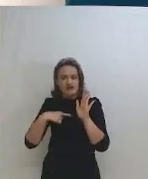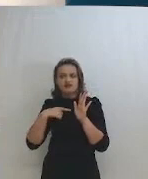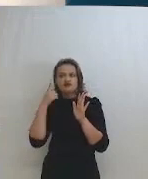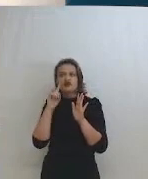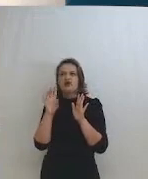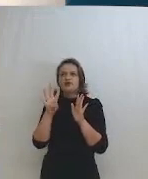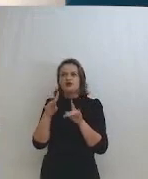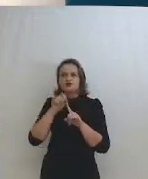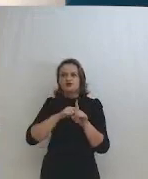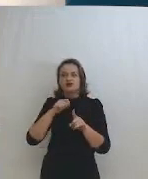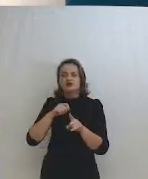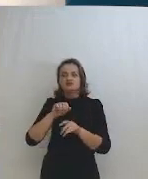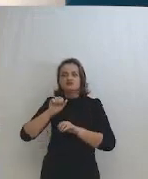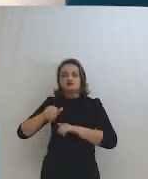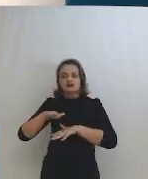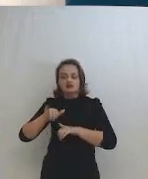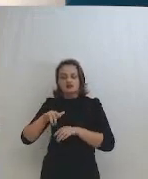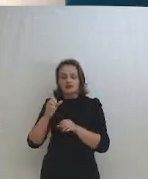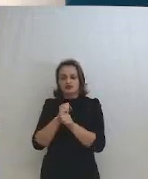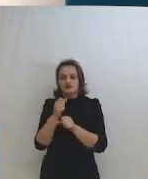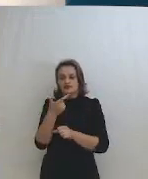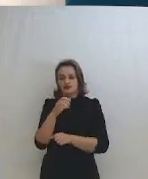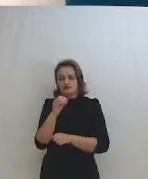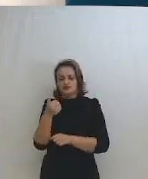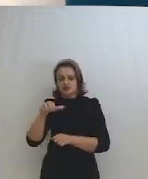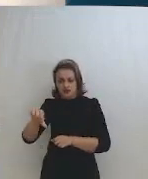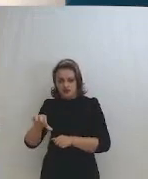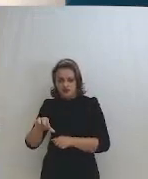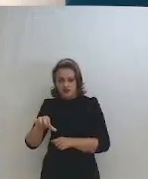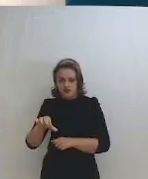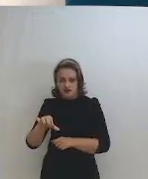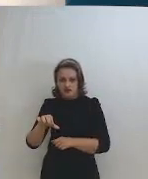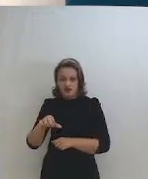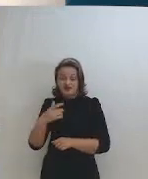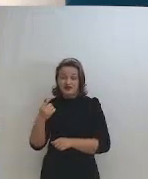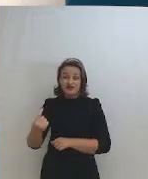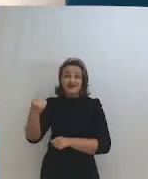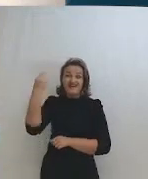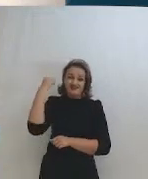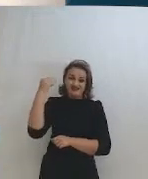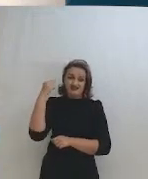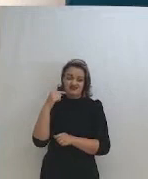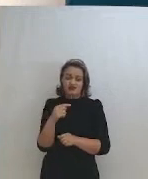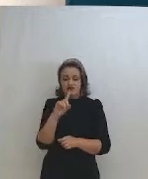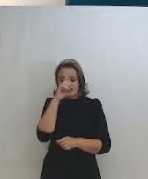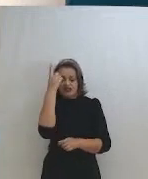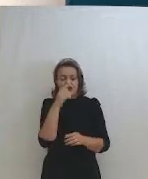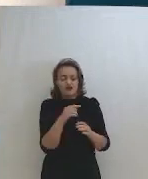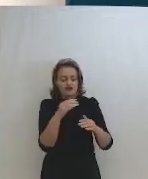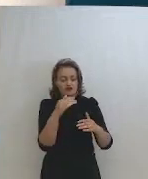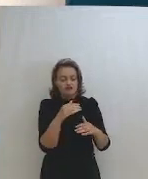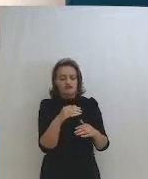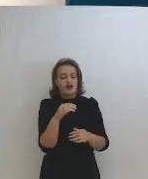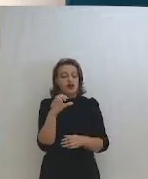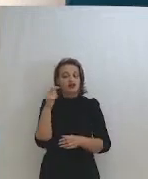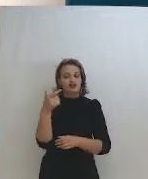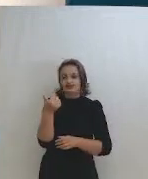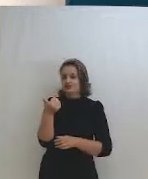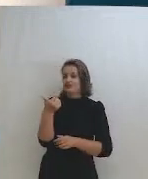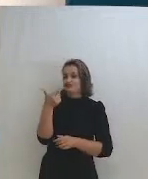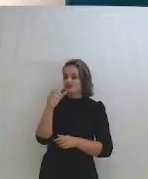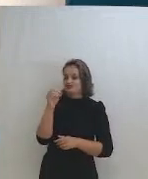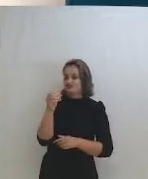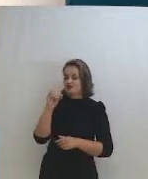seja, muito anterior à vigência do pacote anticrime. Porém, não tratando-se de sentença